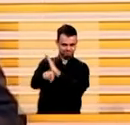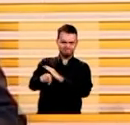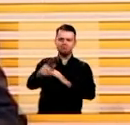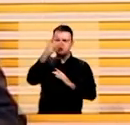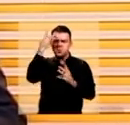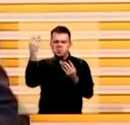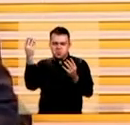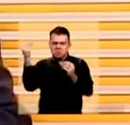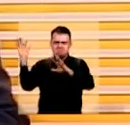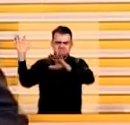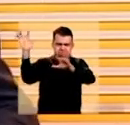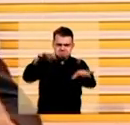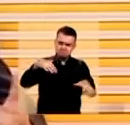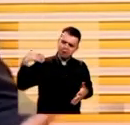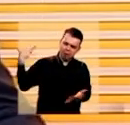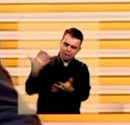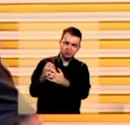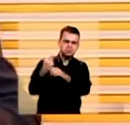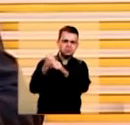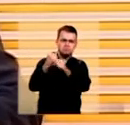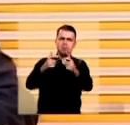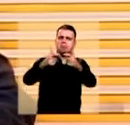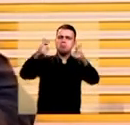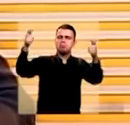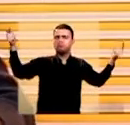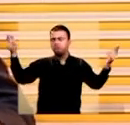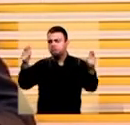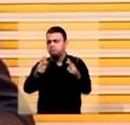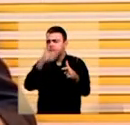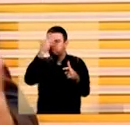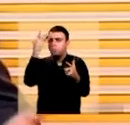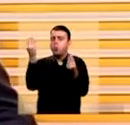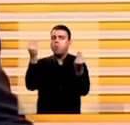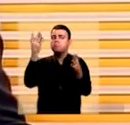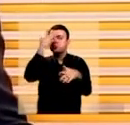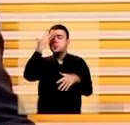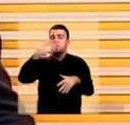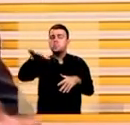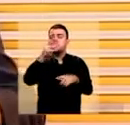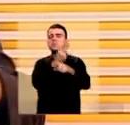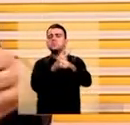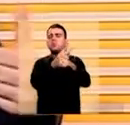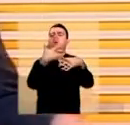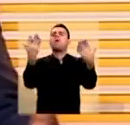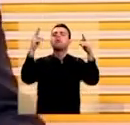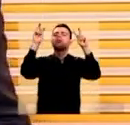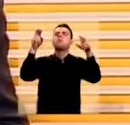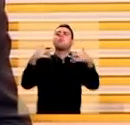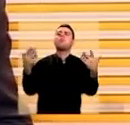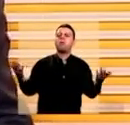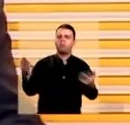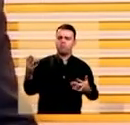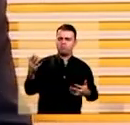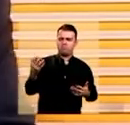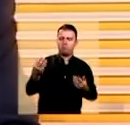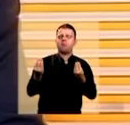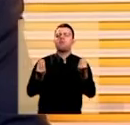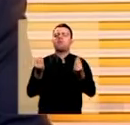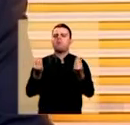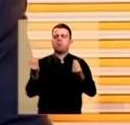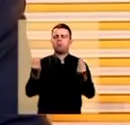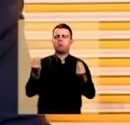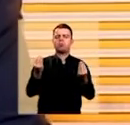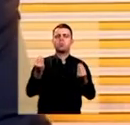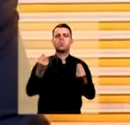da biblioteca nos últimos anos? Aumentou? As pessoas têm procurado mais? O que elas buscam mais? Como é que está